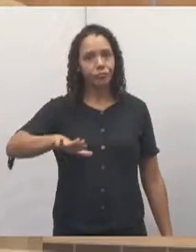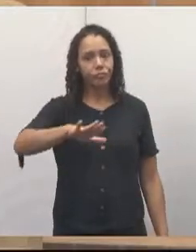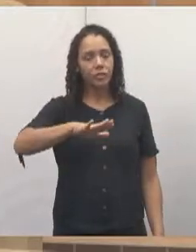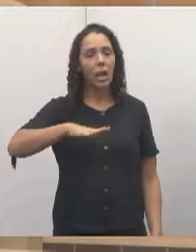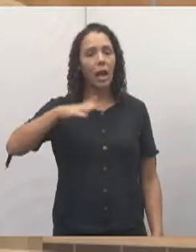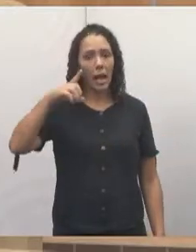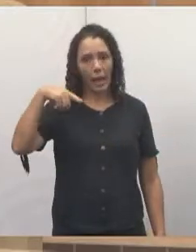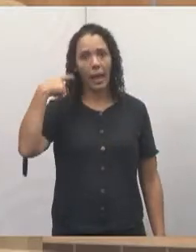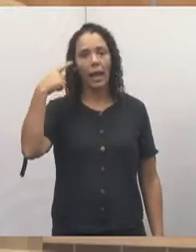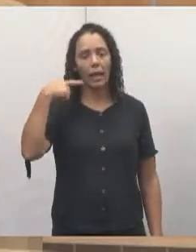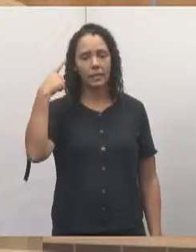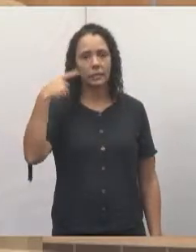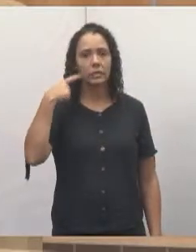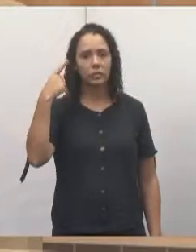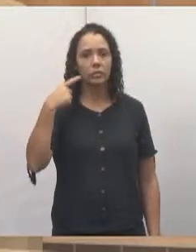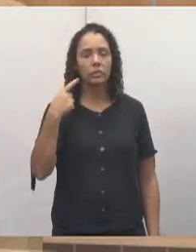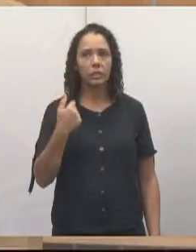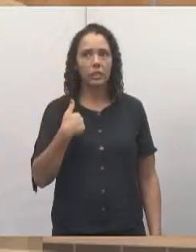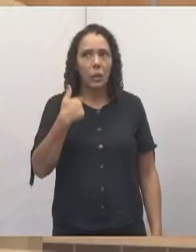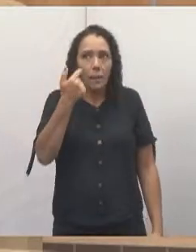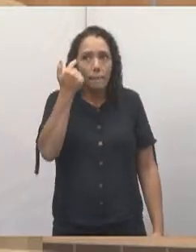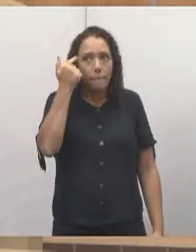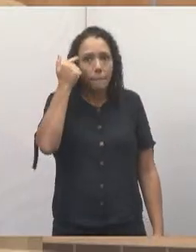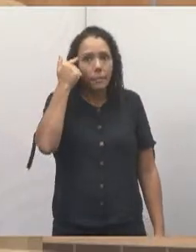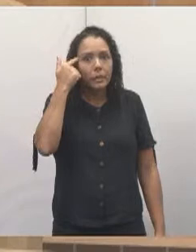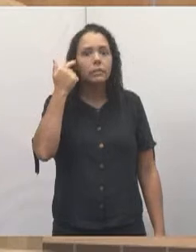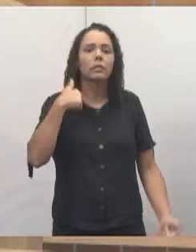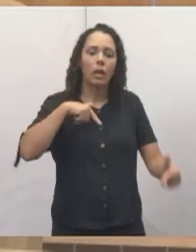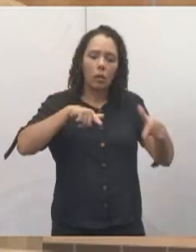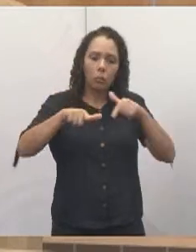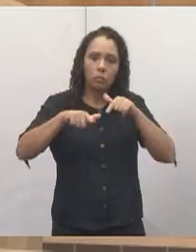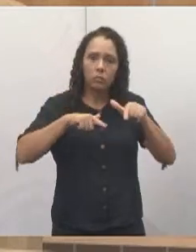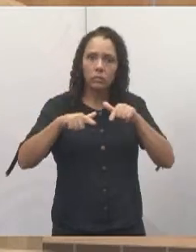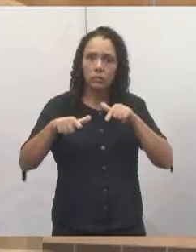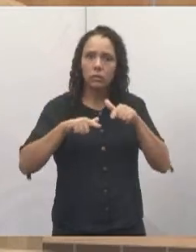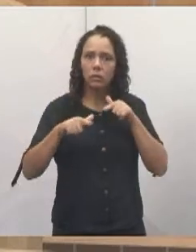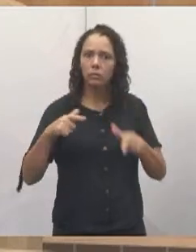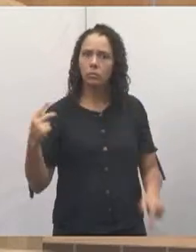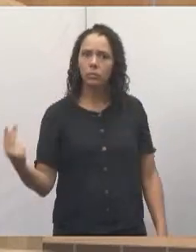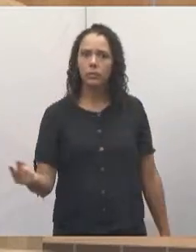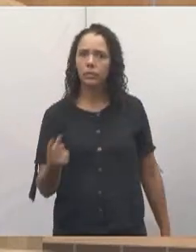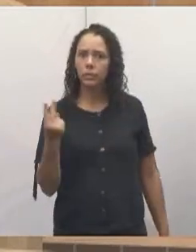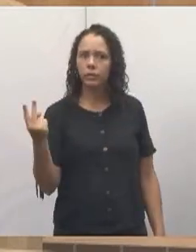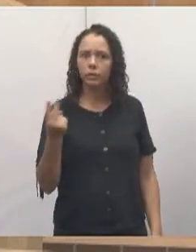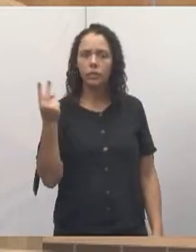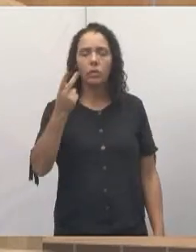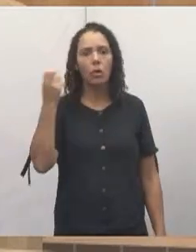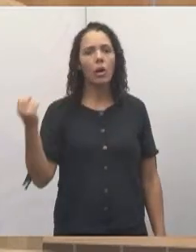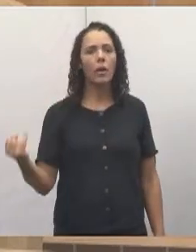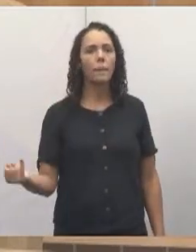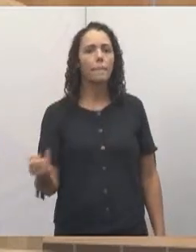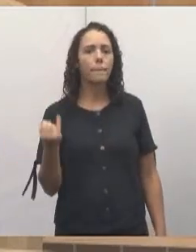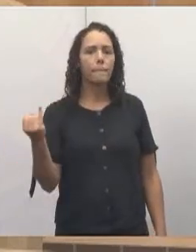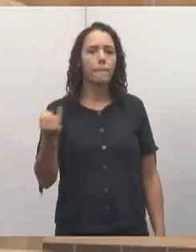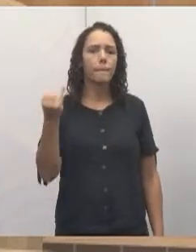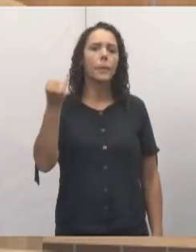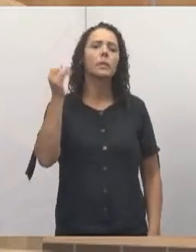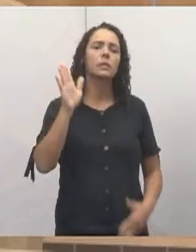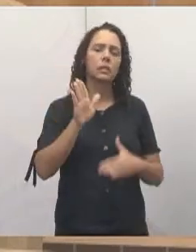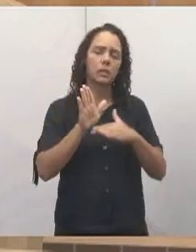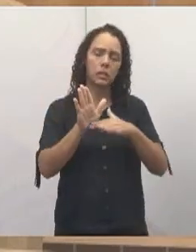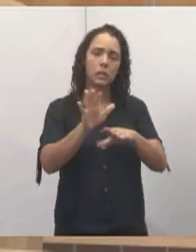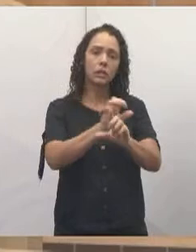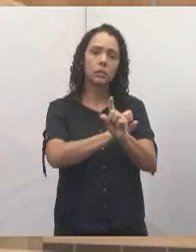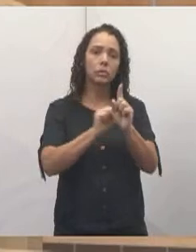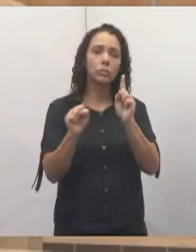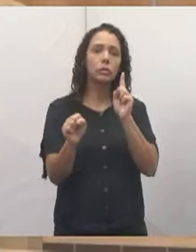seja, eu acho que é um trabalho de relevante, importantíssimo trabalho social e